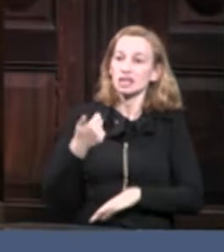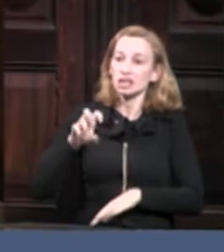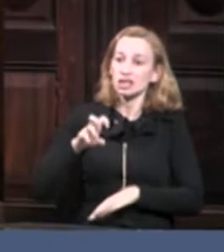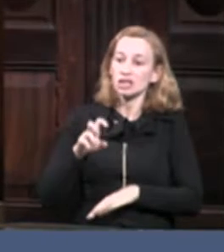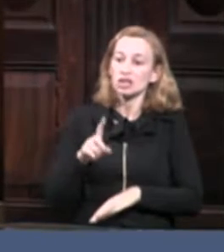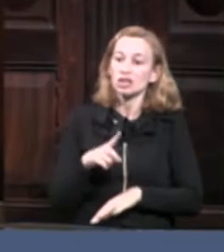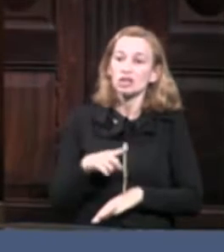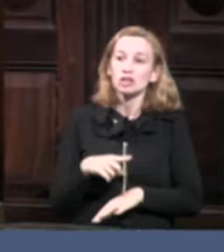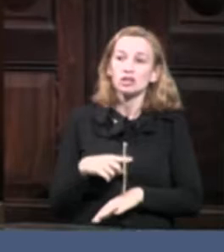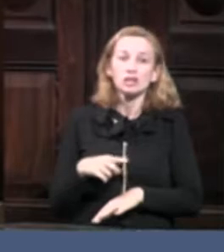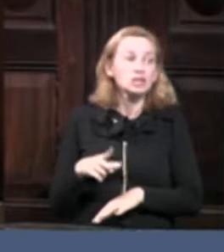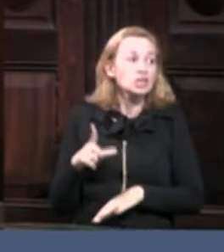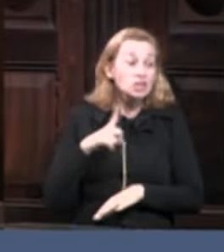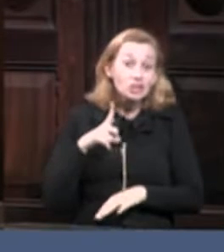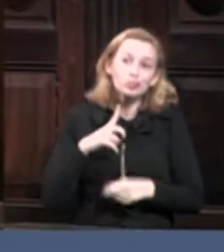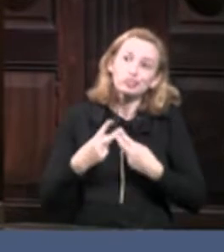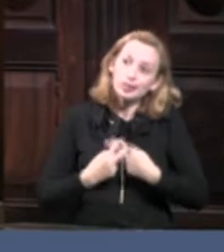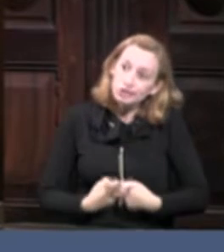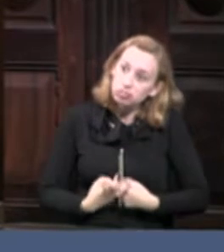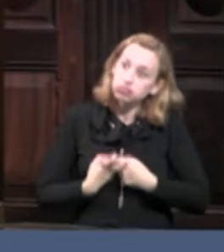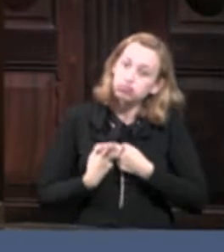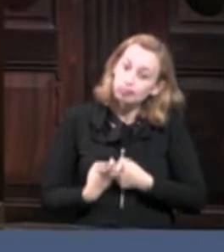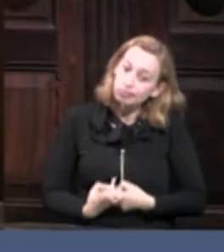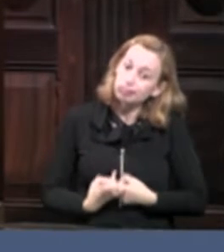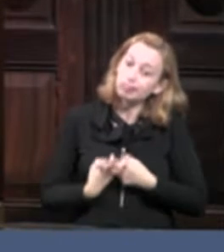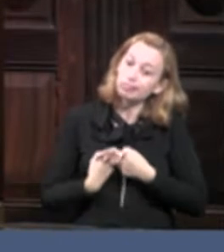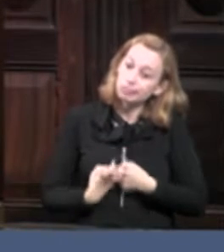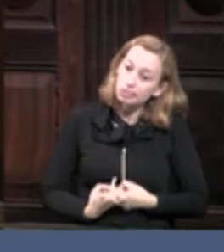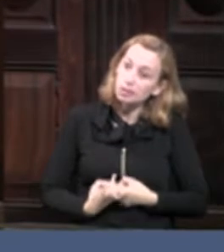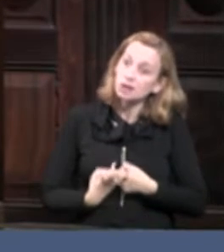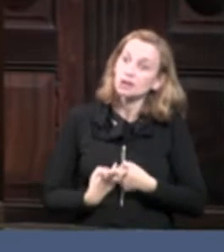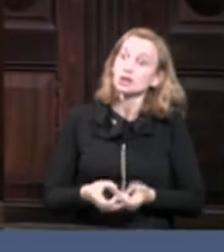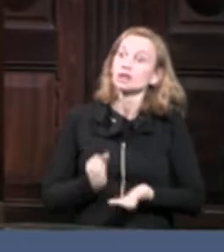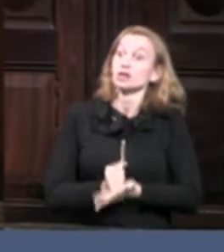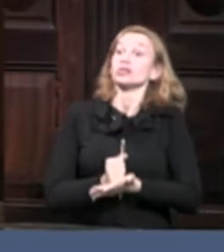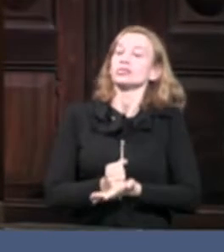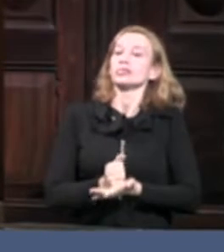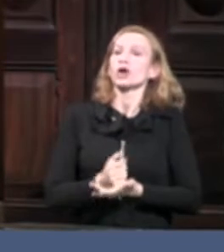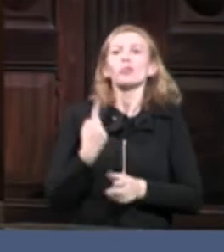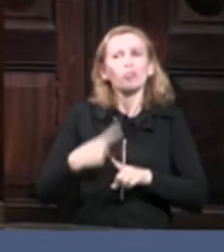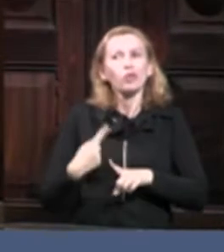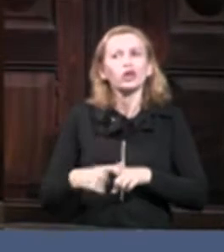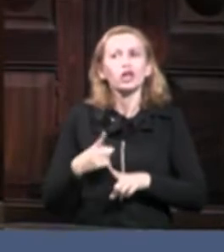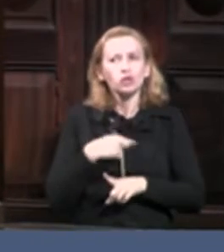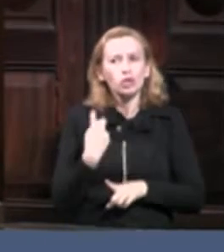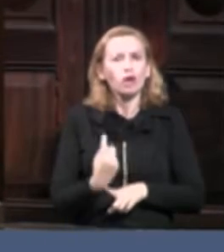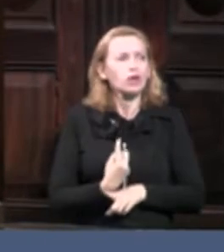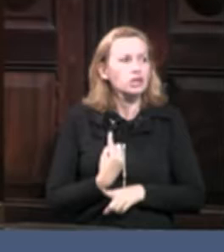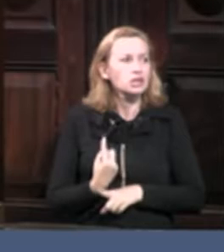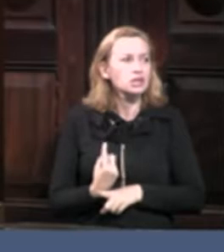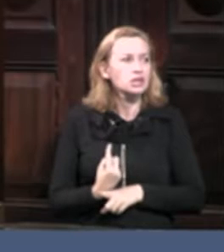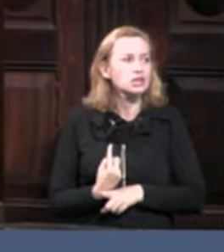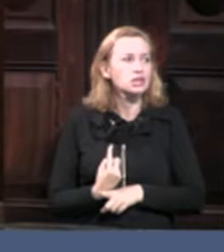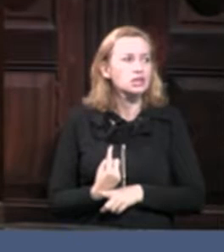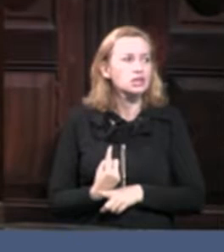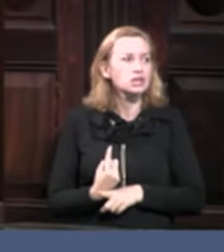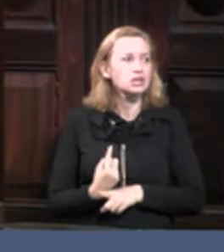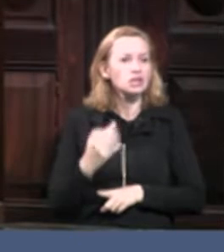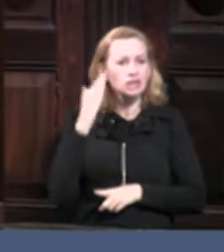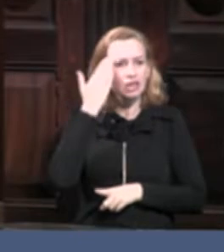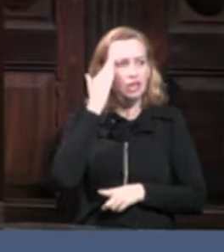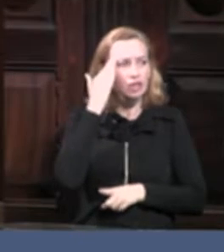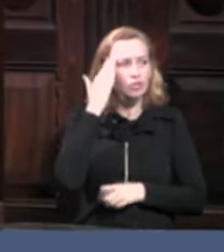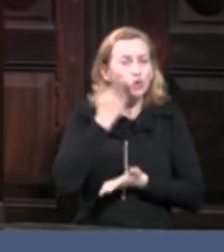tem tido paciência e firmeza, porque a gente entende que o início de operação da